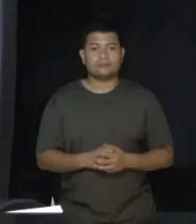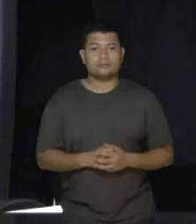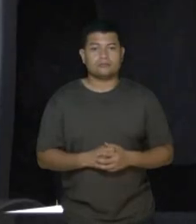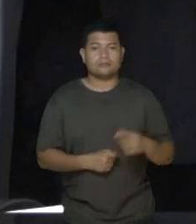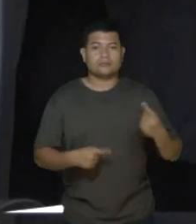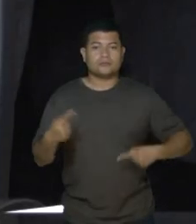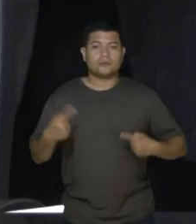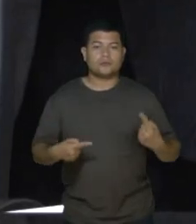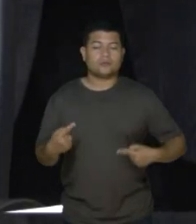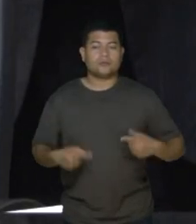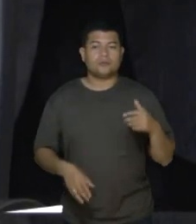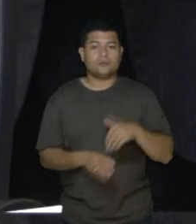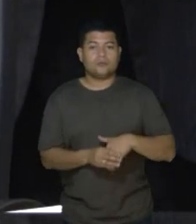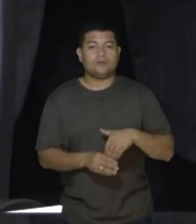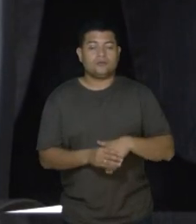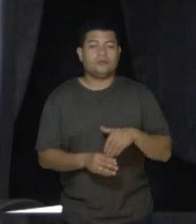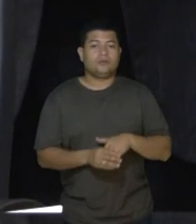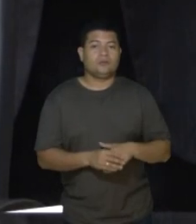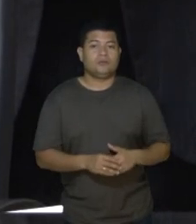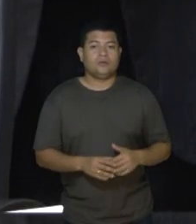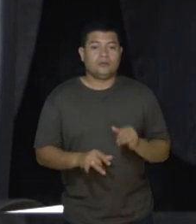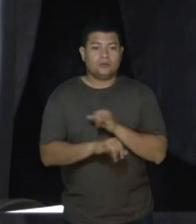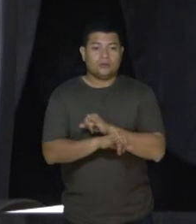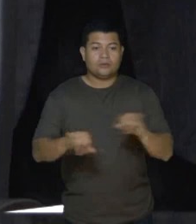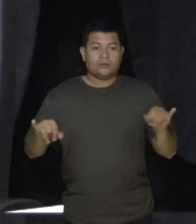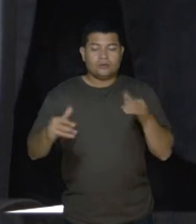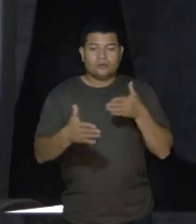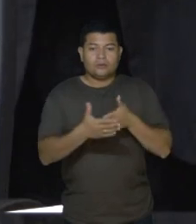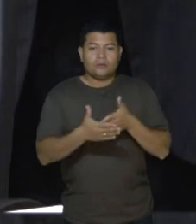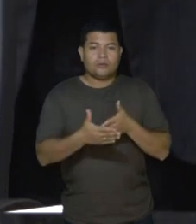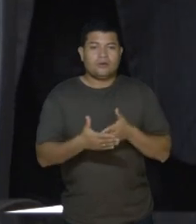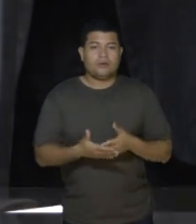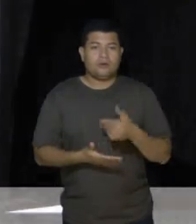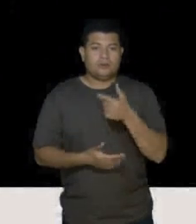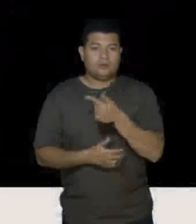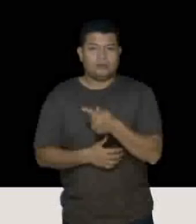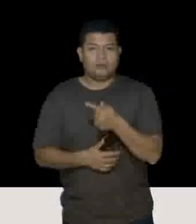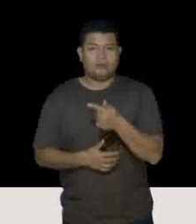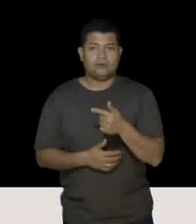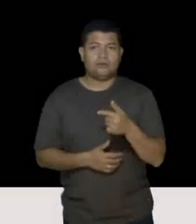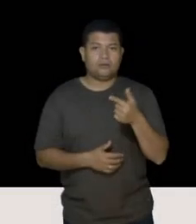Discussão e votação em turno único da mensagem de veto